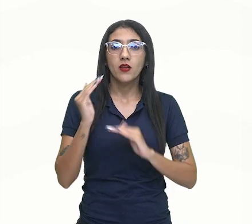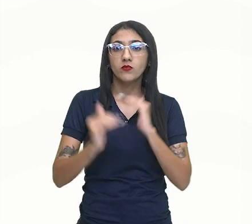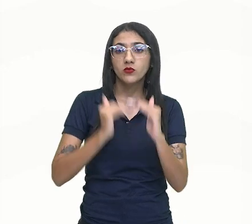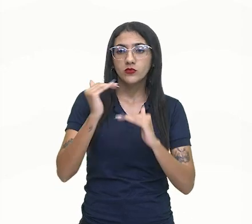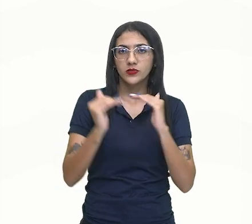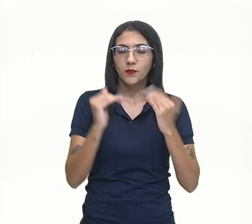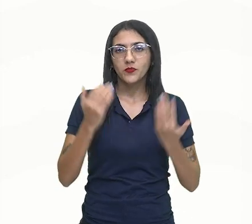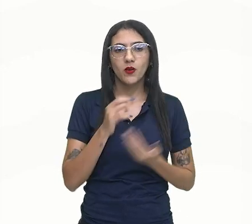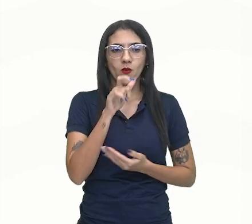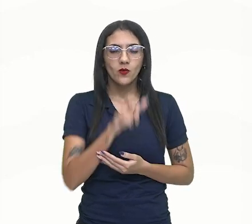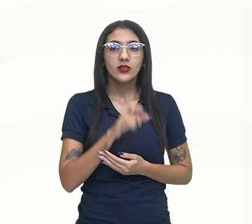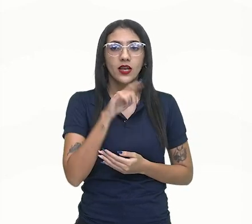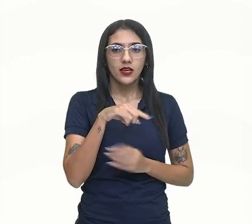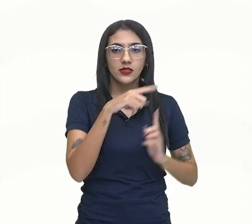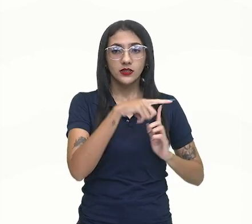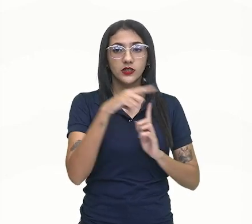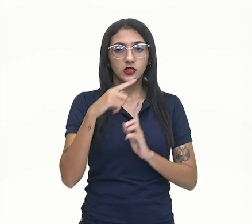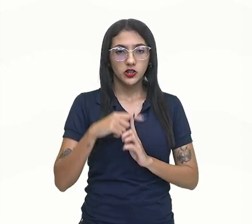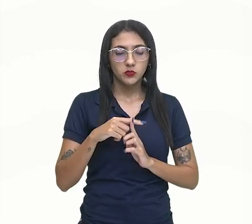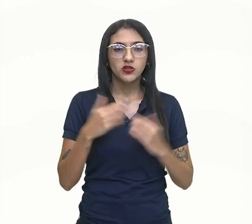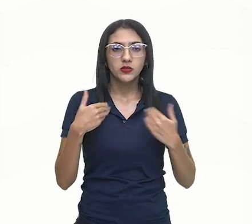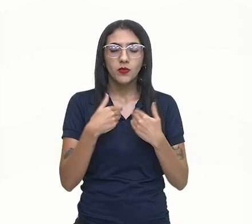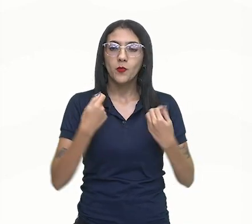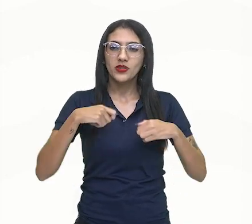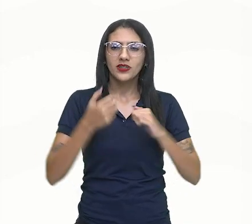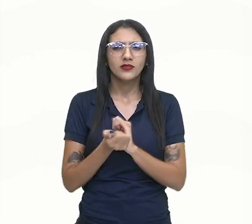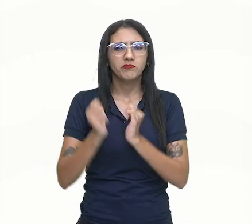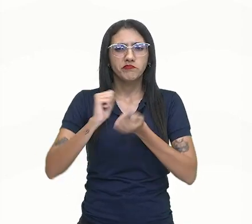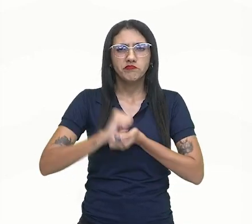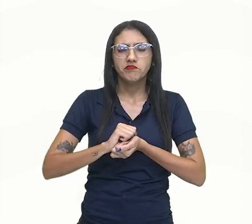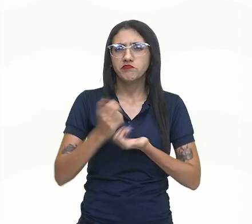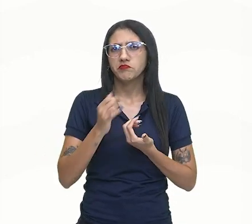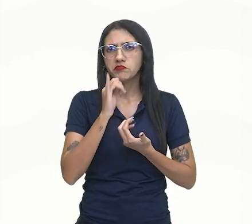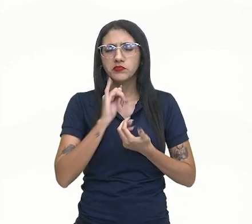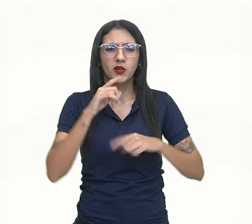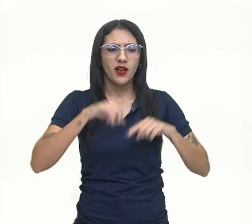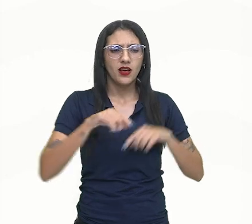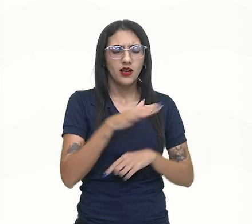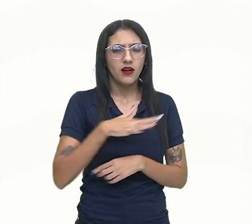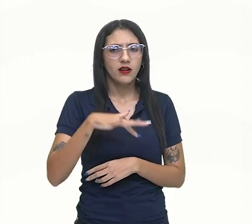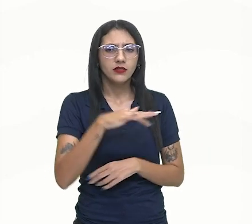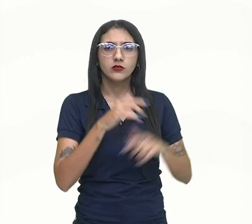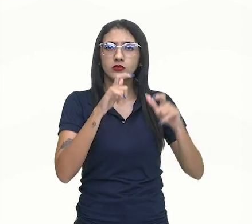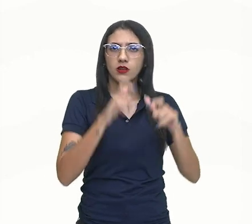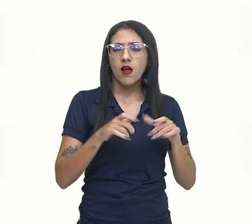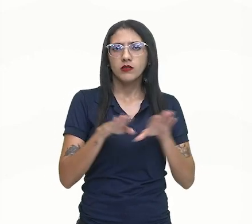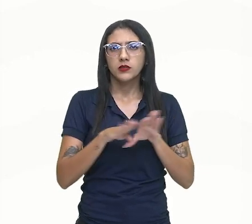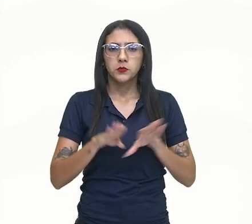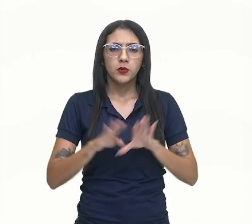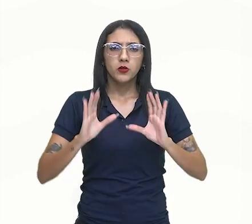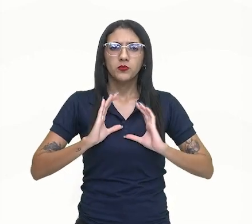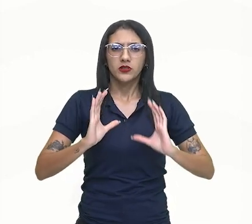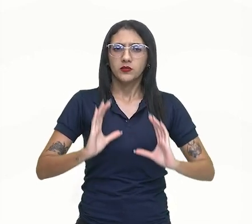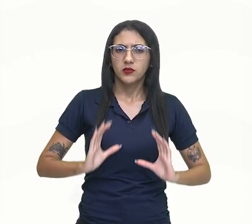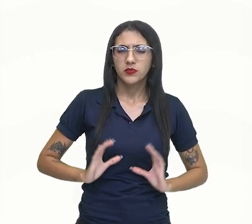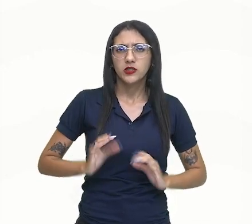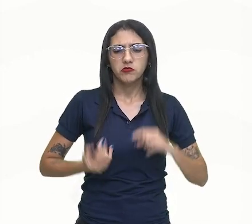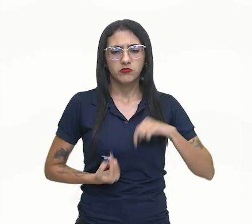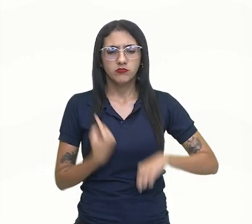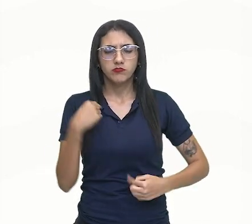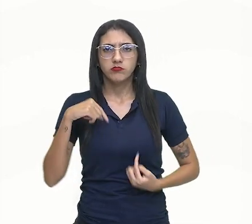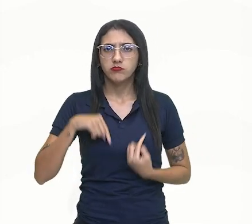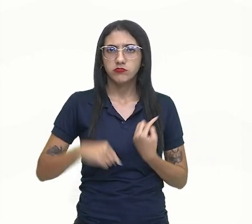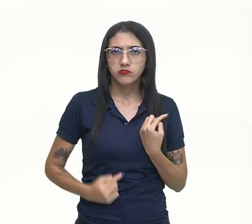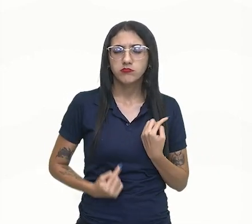se adaptar a todas aquelas alterações, sejam físicas do ambiente, comportamentais, fisiológicas do